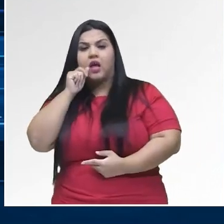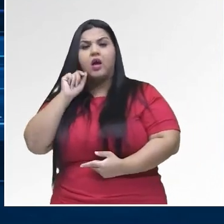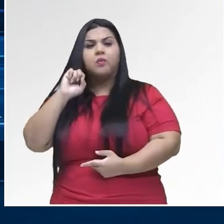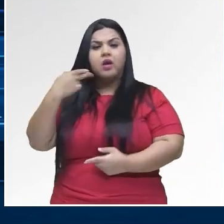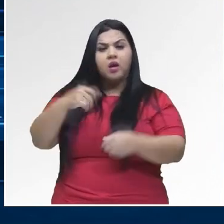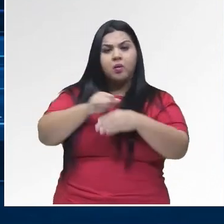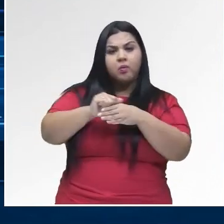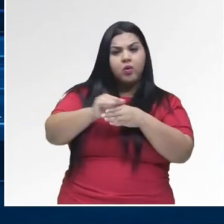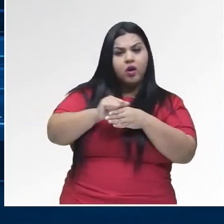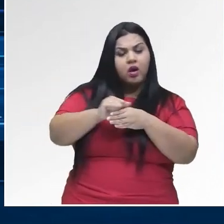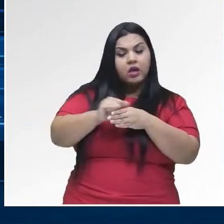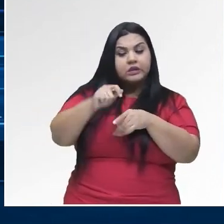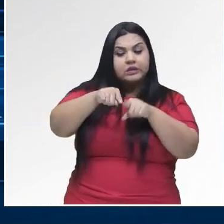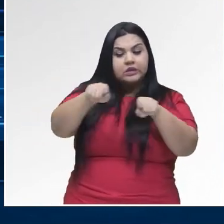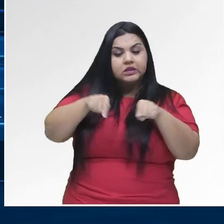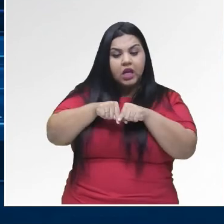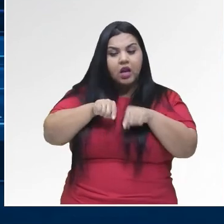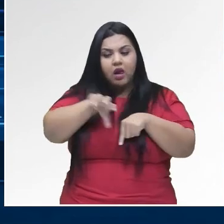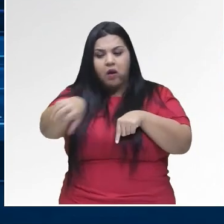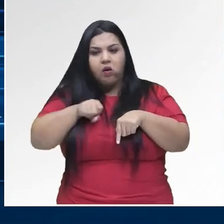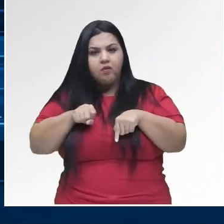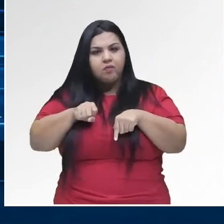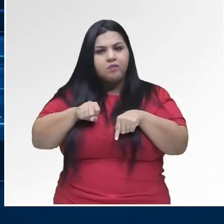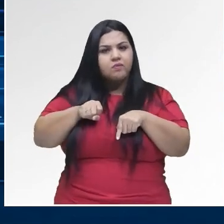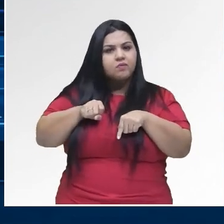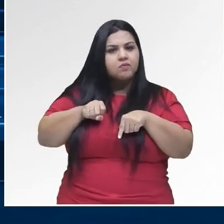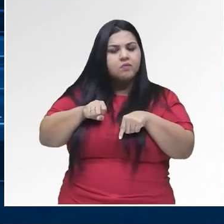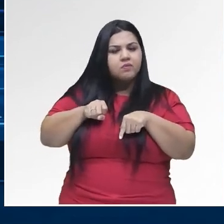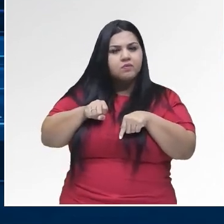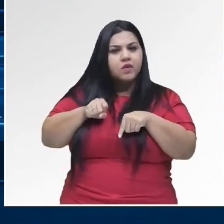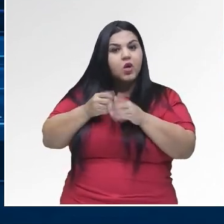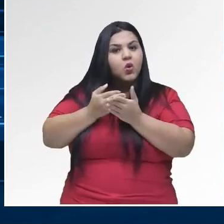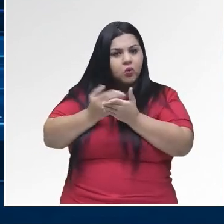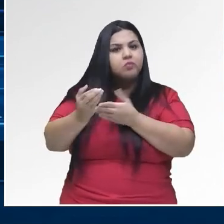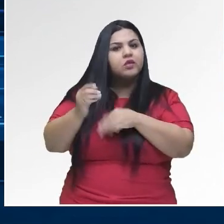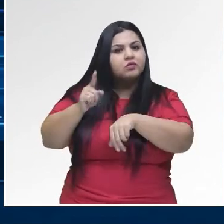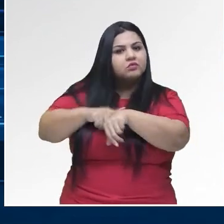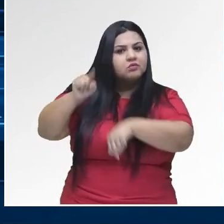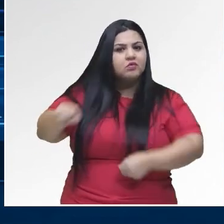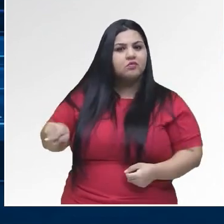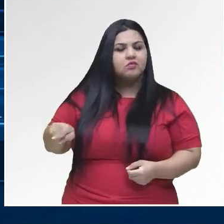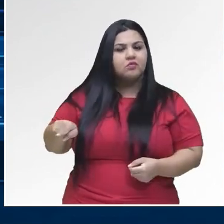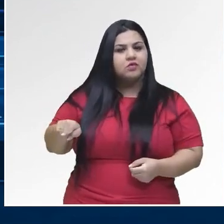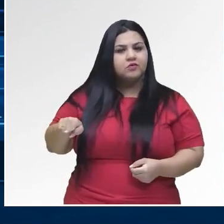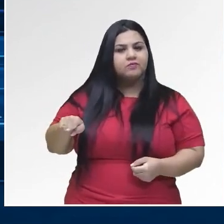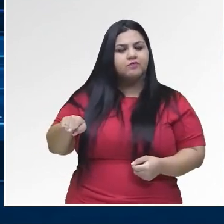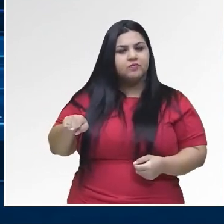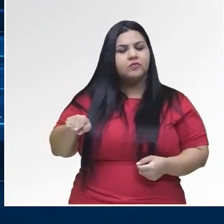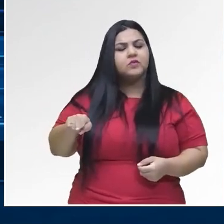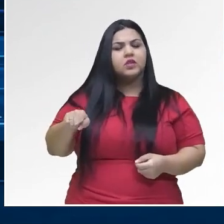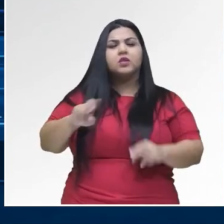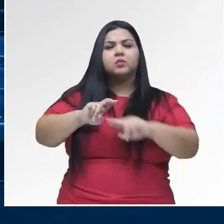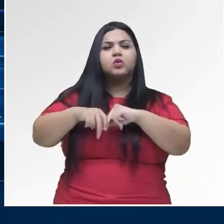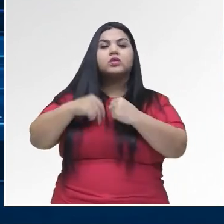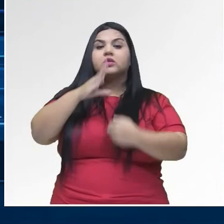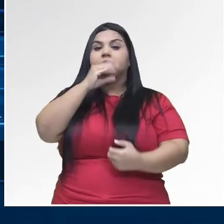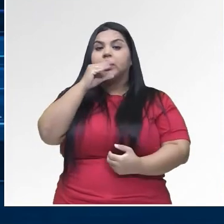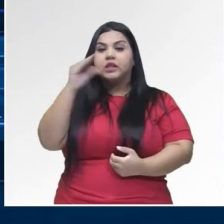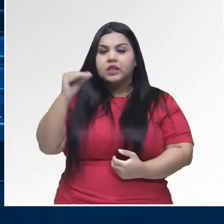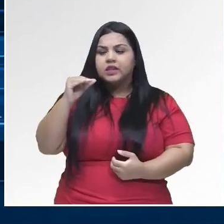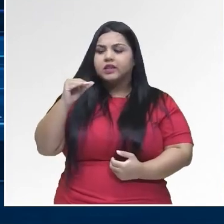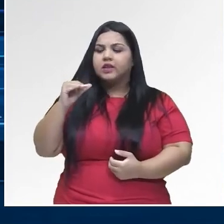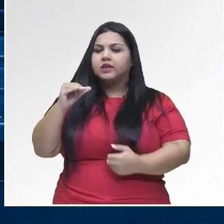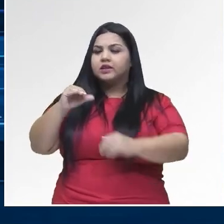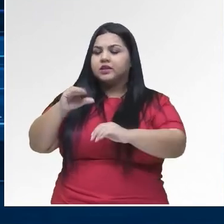na sala de aula que eu pego do outro. Começa ali. É por isso que uma criança, quando começa a pegar